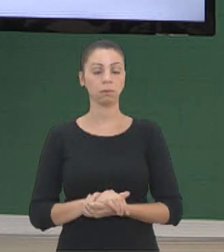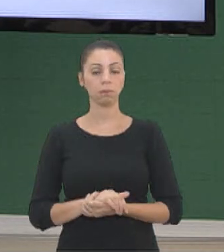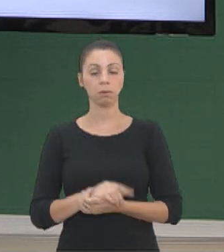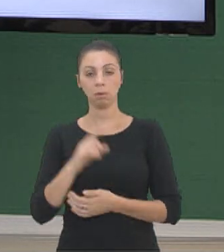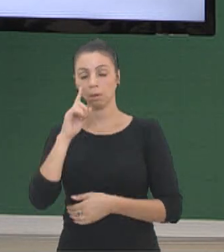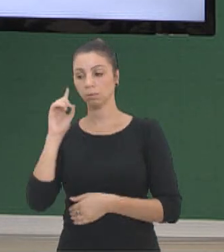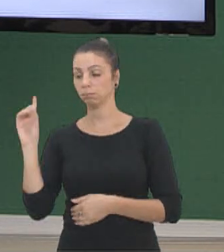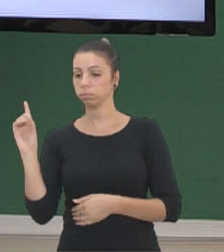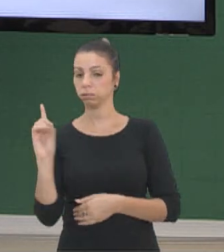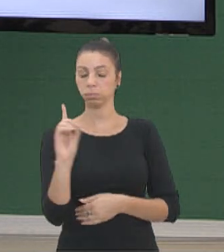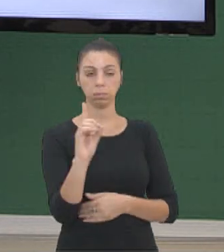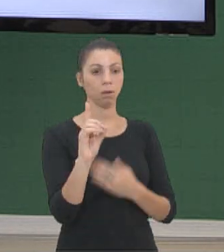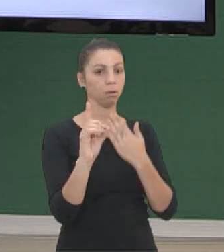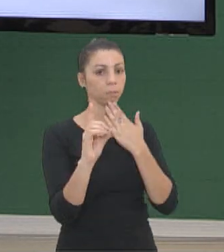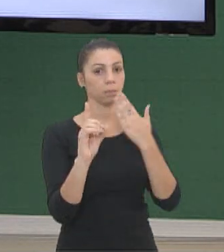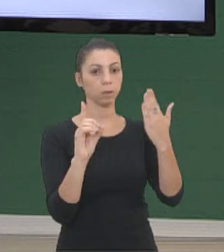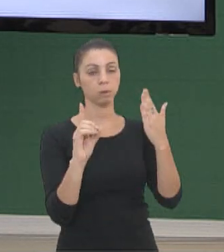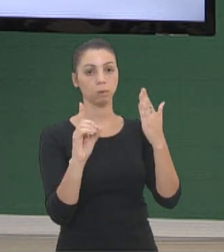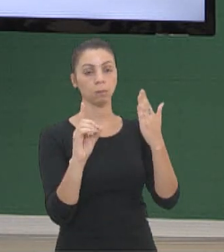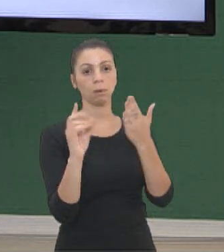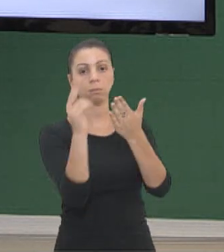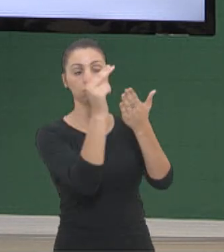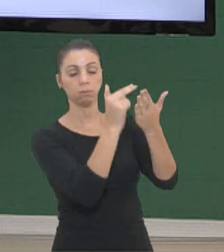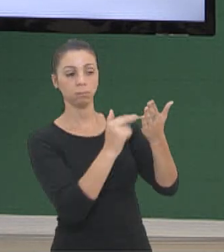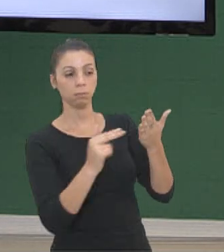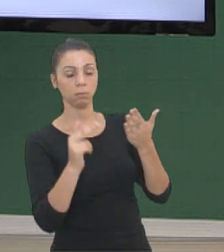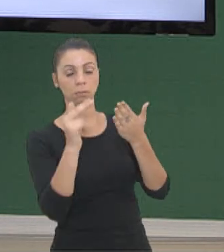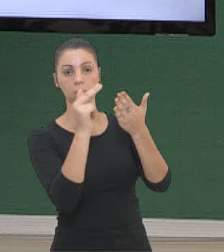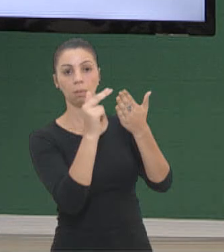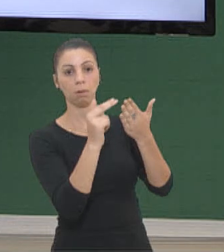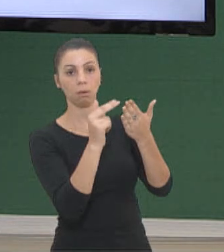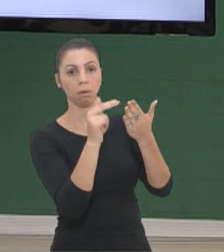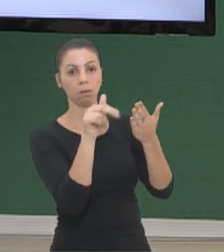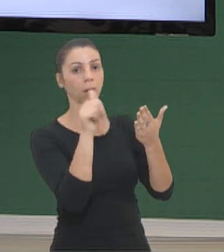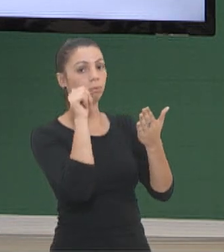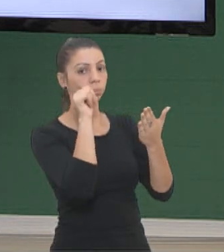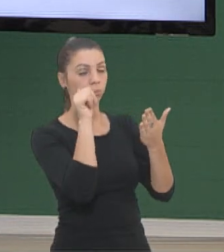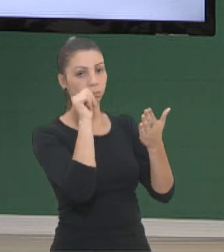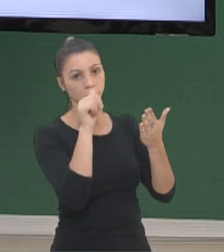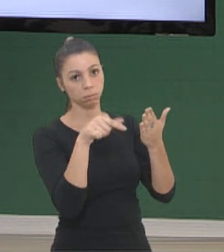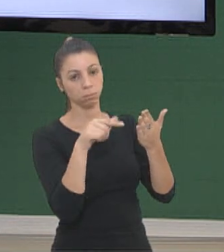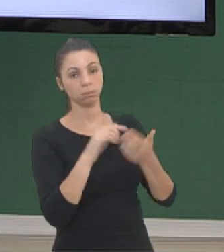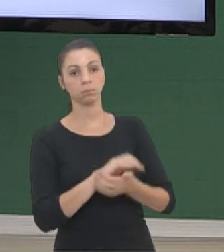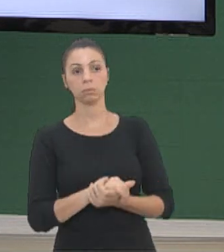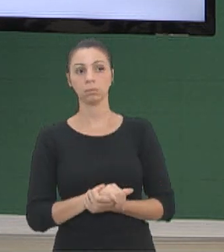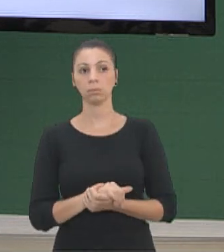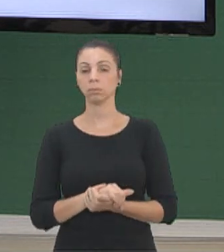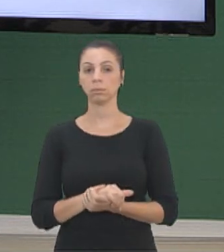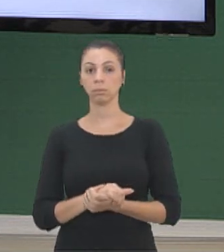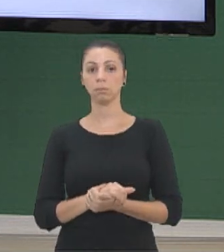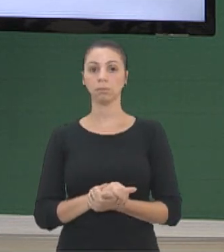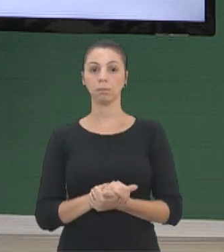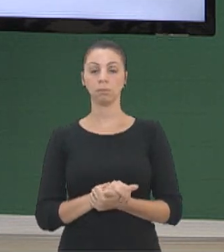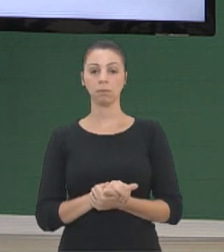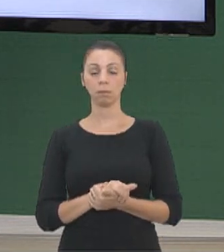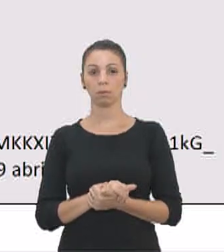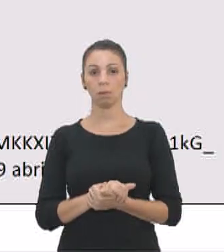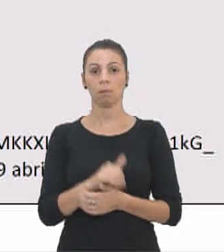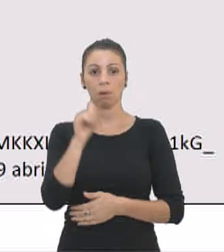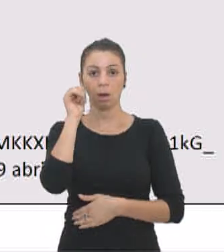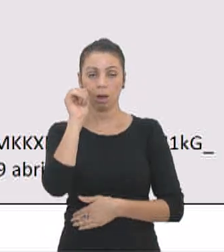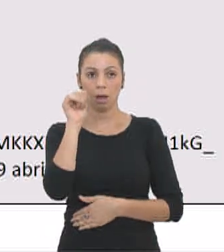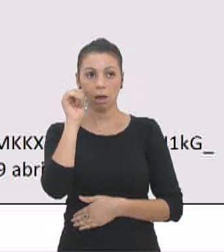foi até o local e pediu permissão para retratá-la. Permitiram que ele fizesse o retrato dela. E daqui então, ela vai